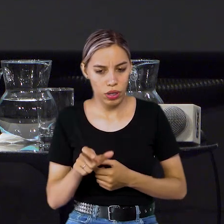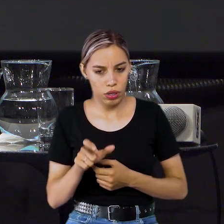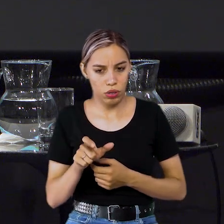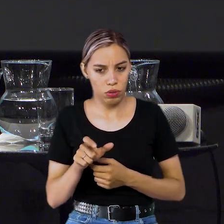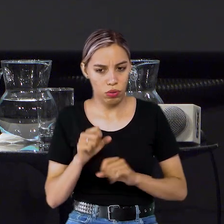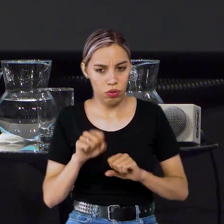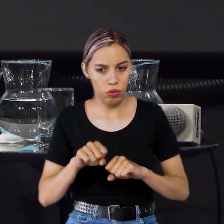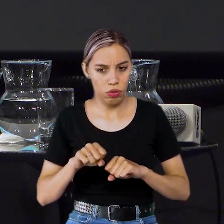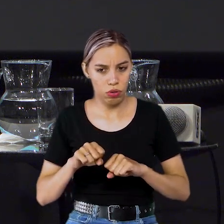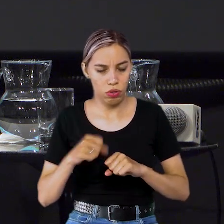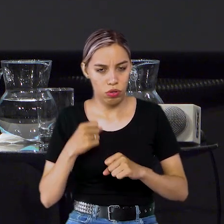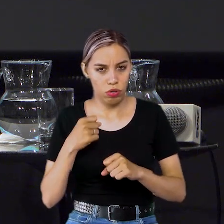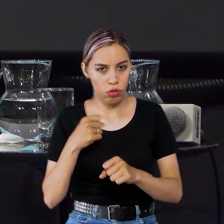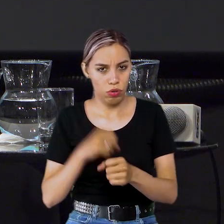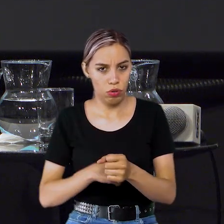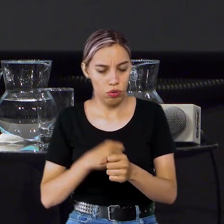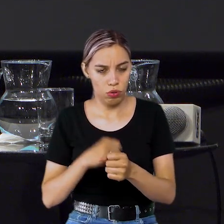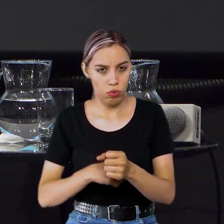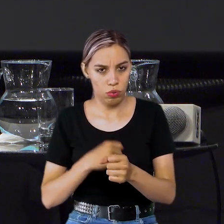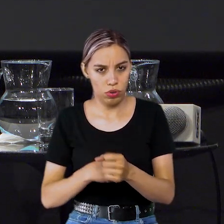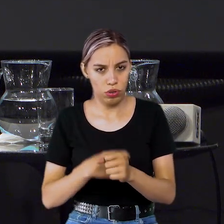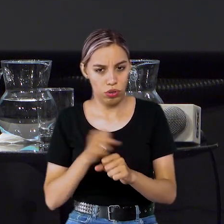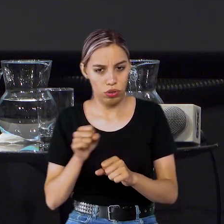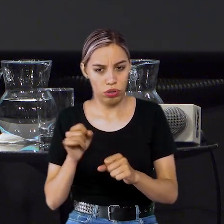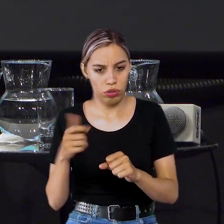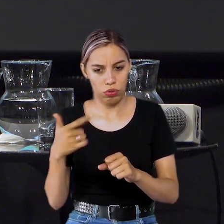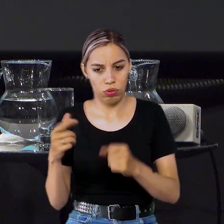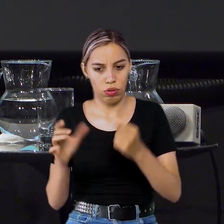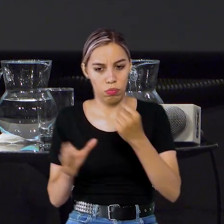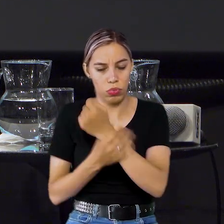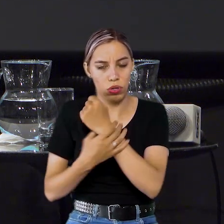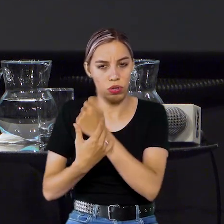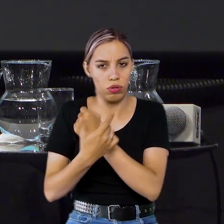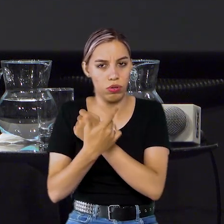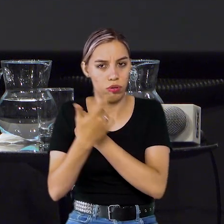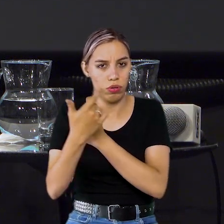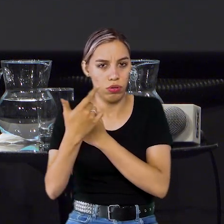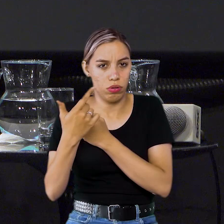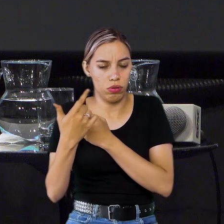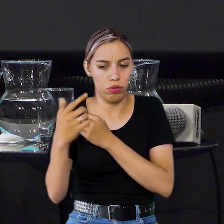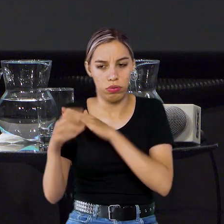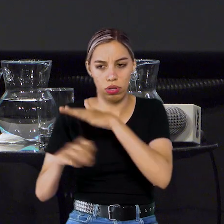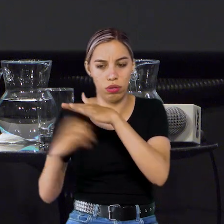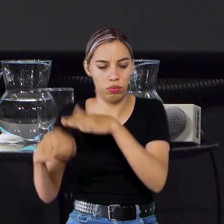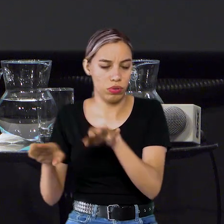está defendendo o outro lado, né? Acho que isso não pode acontecer. Quando você fala uma coisa